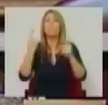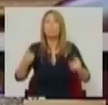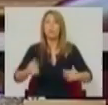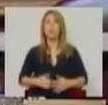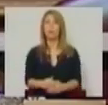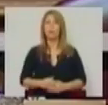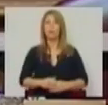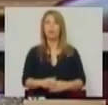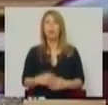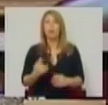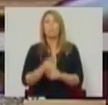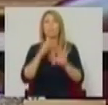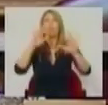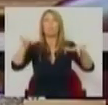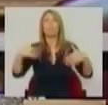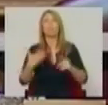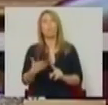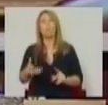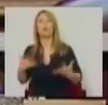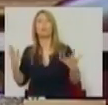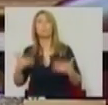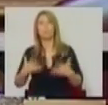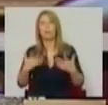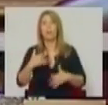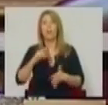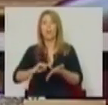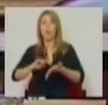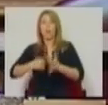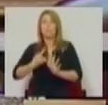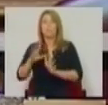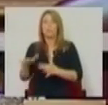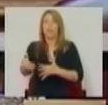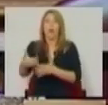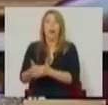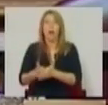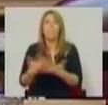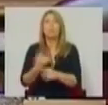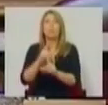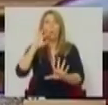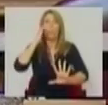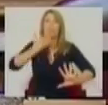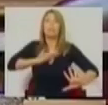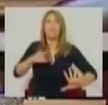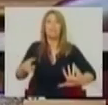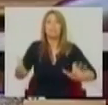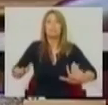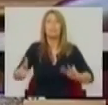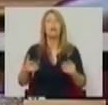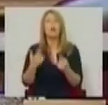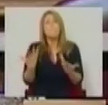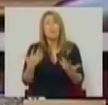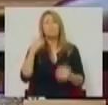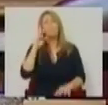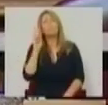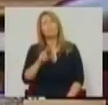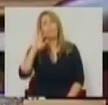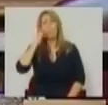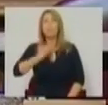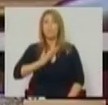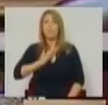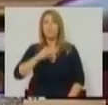por um deslize orçamental, uma necessidade de última hora, porque o déficit estava fora de mão. Mas depois vamos ver o déficit, e o déficit